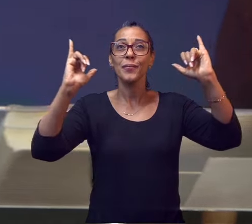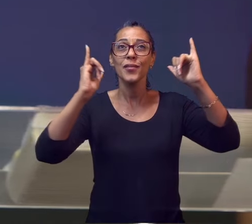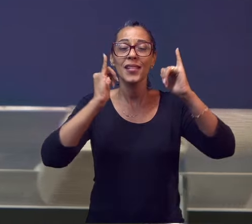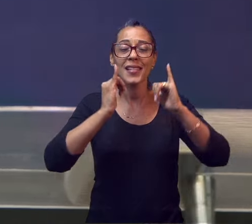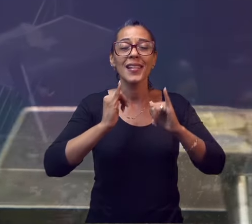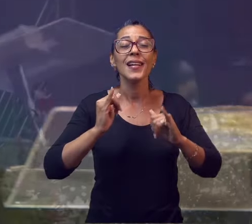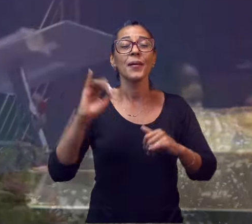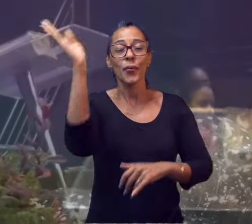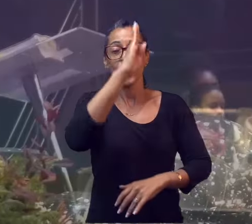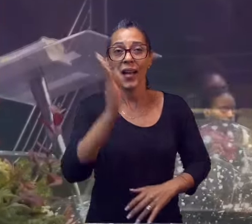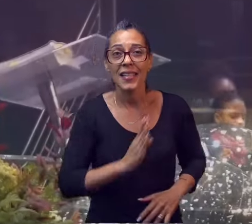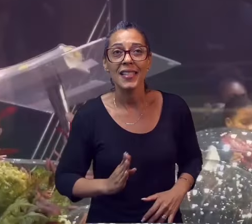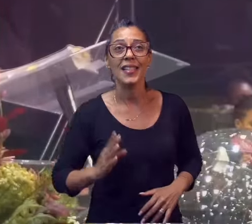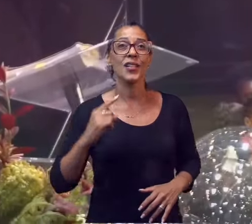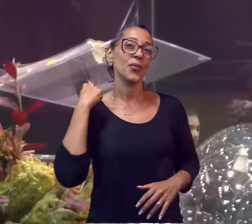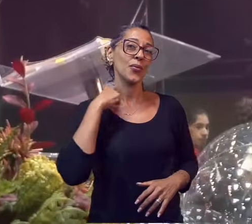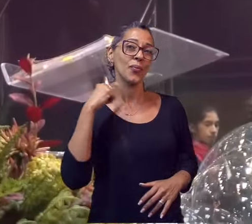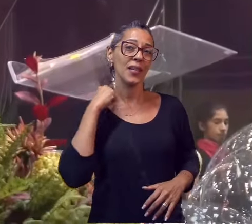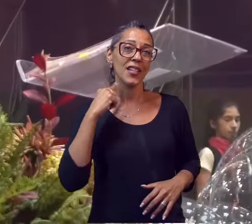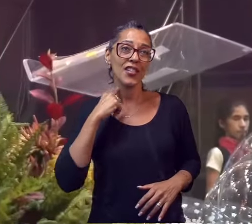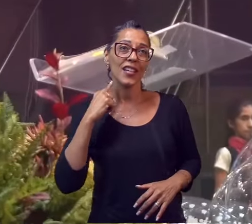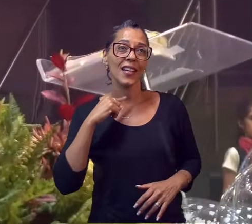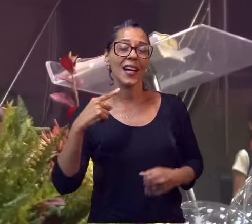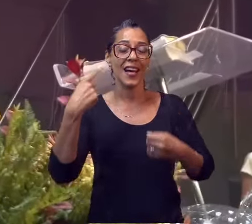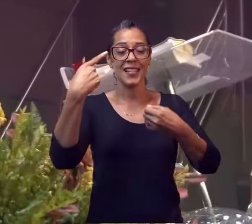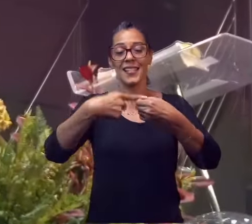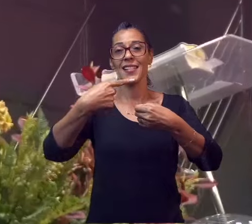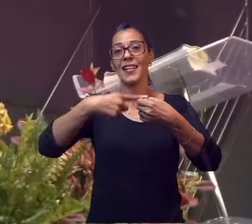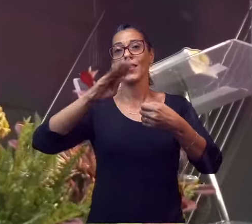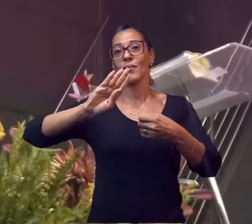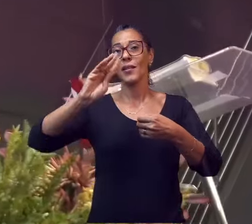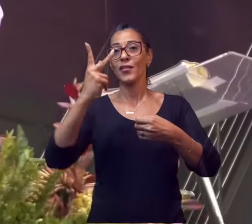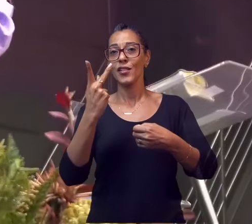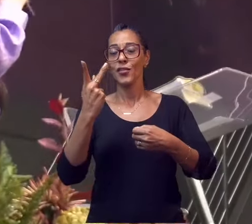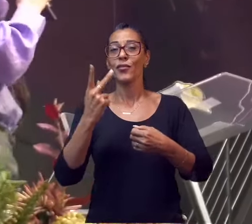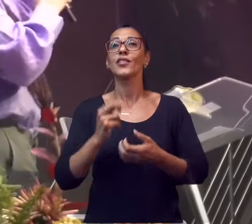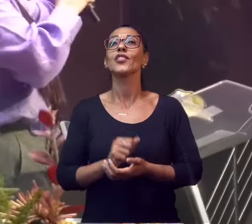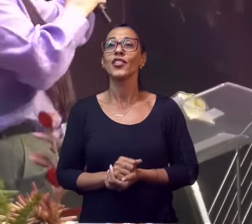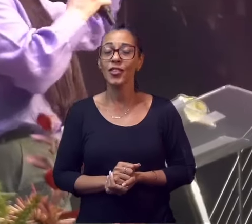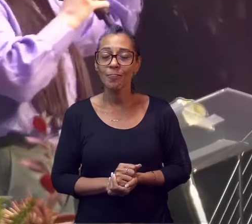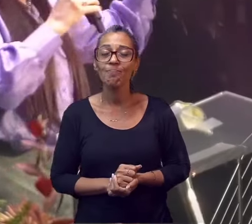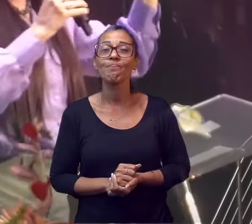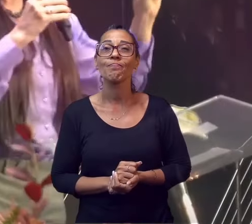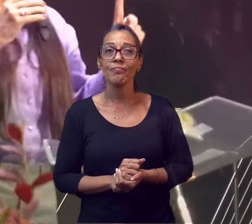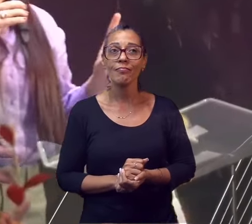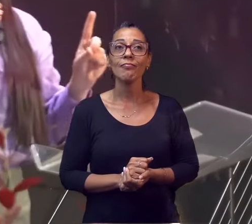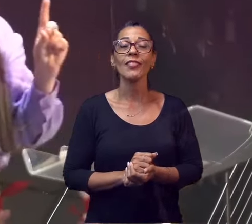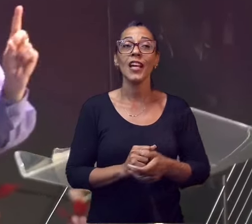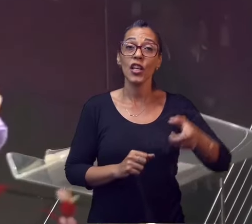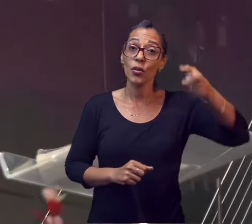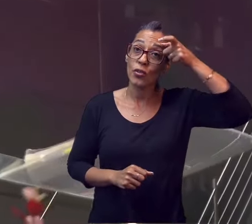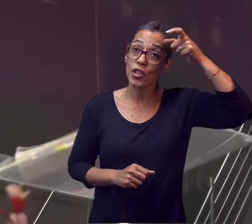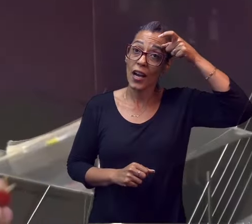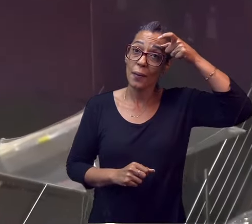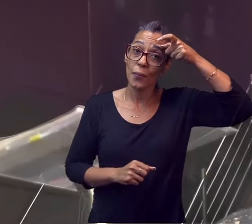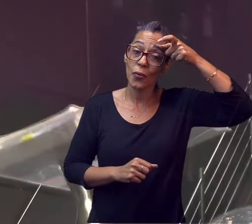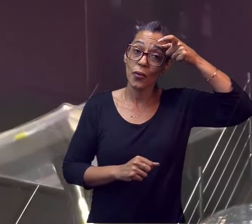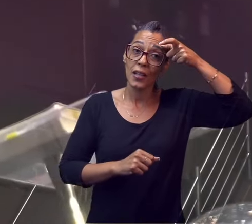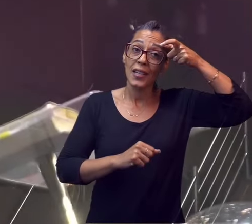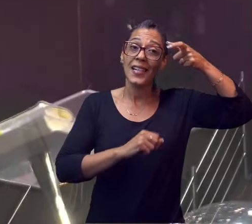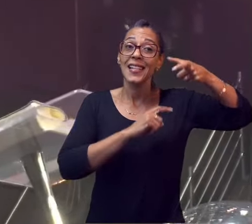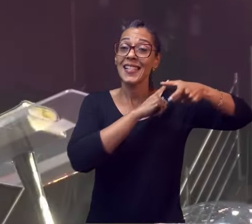nossa cidade que haja um recuo das Trevas senhor aquilo que for necessário fazer que o